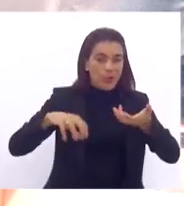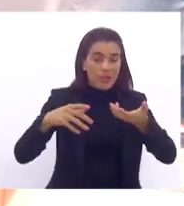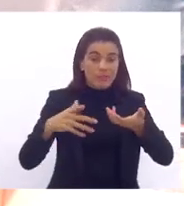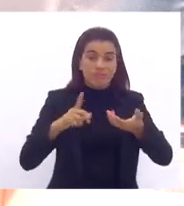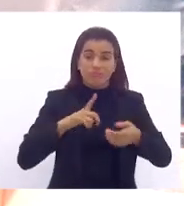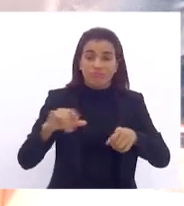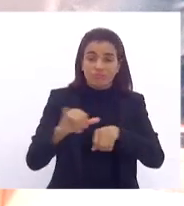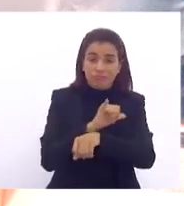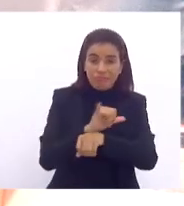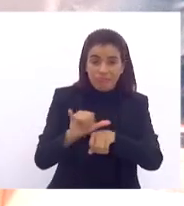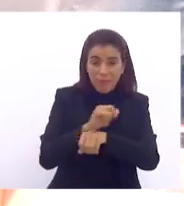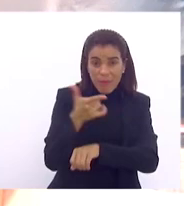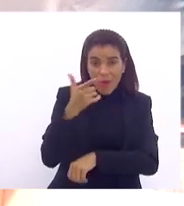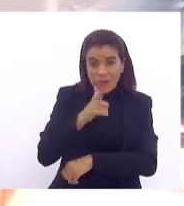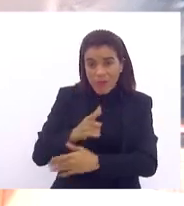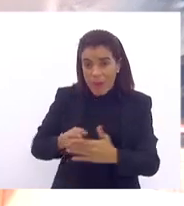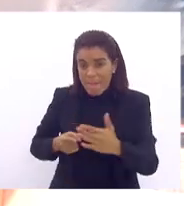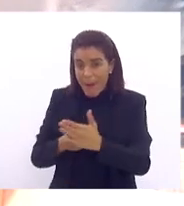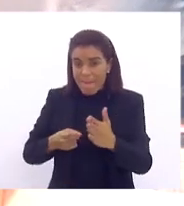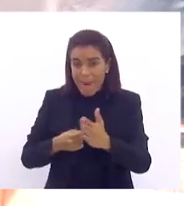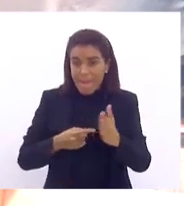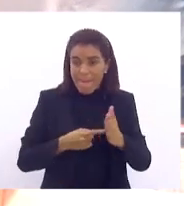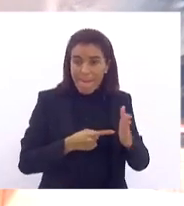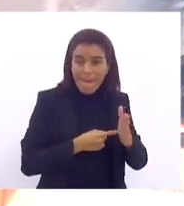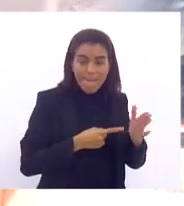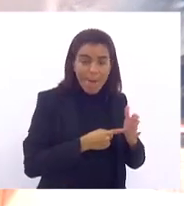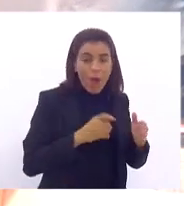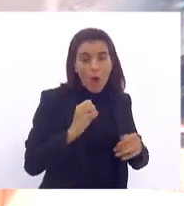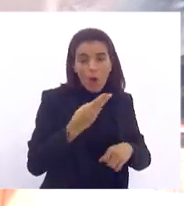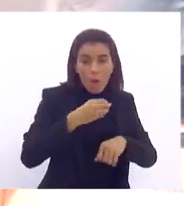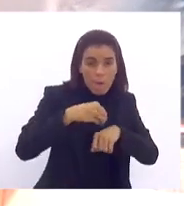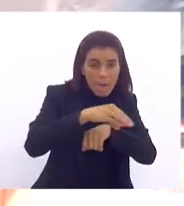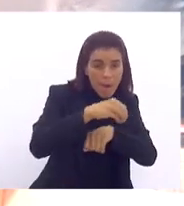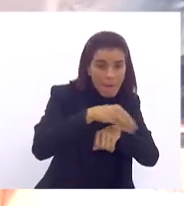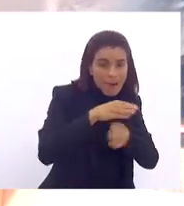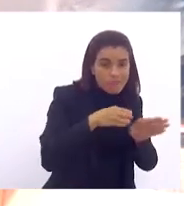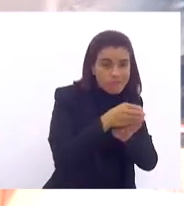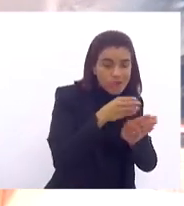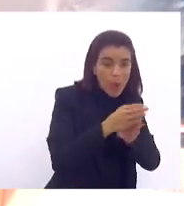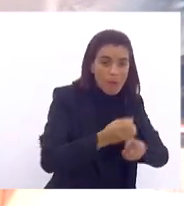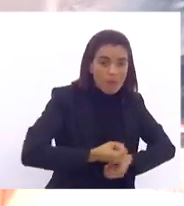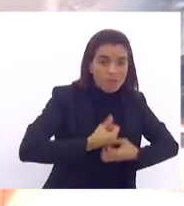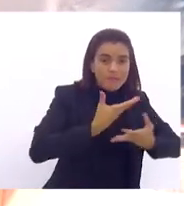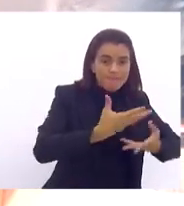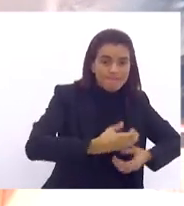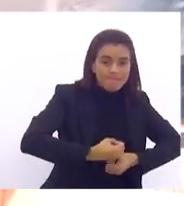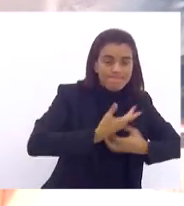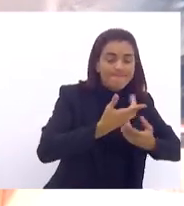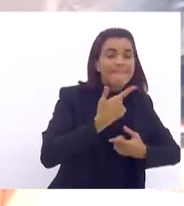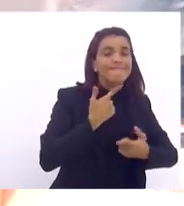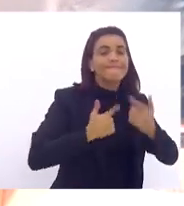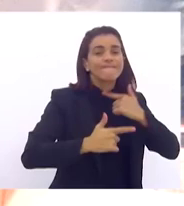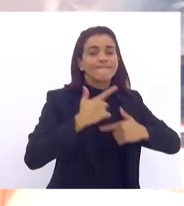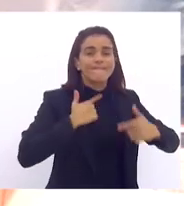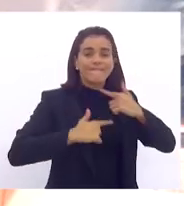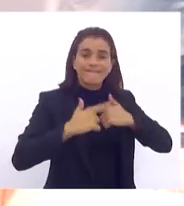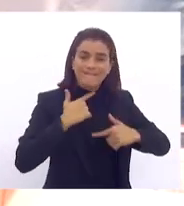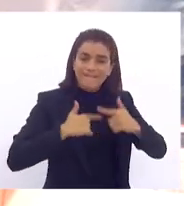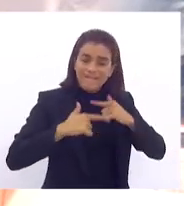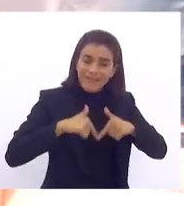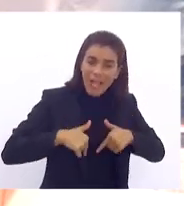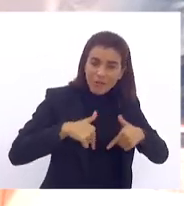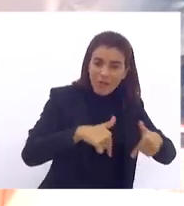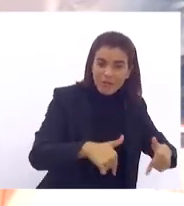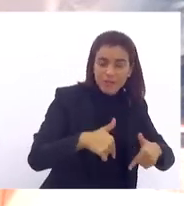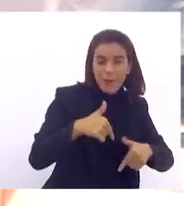tem para levar essas denúncias para levar essas recomendações para expressar o seu desejo de de atuação